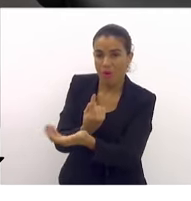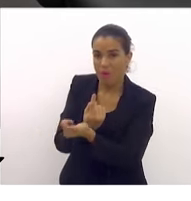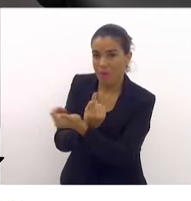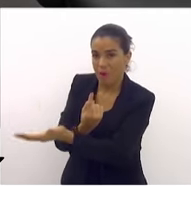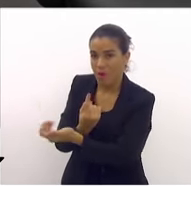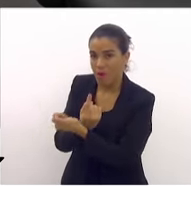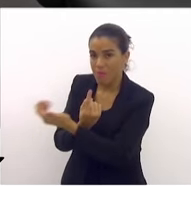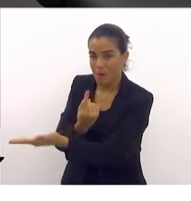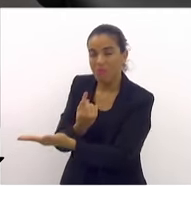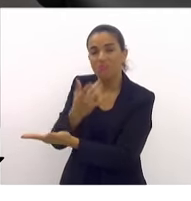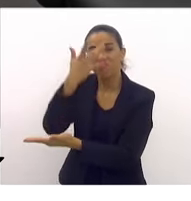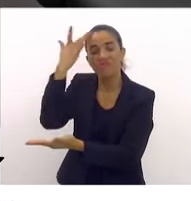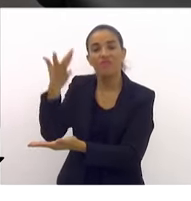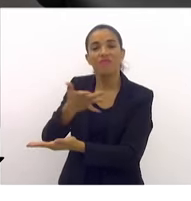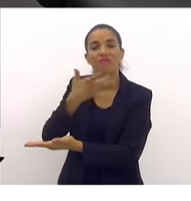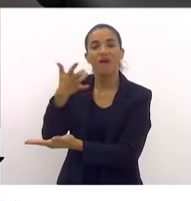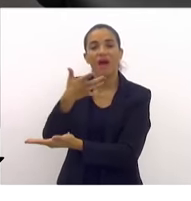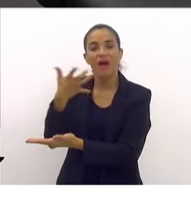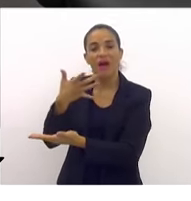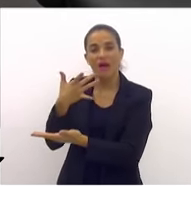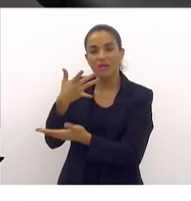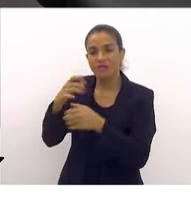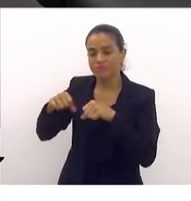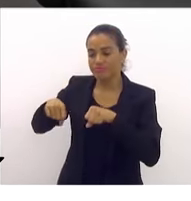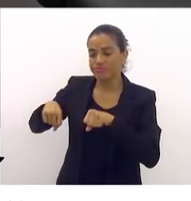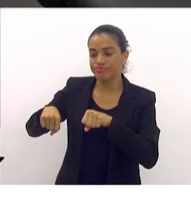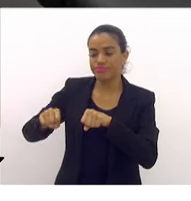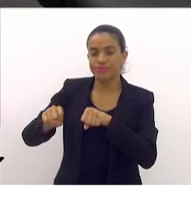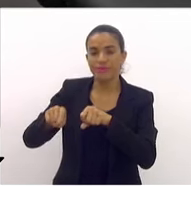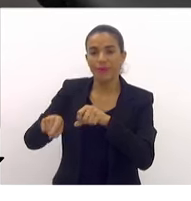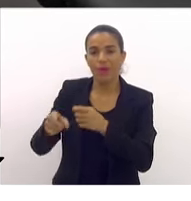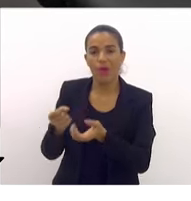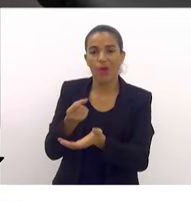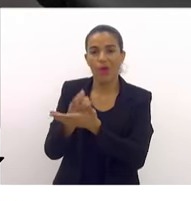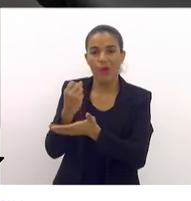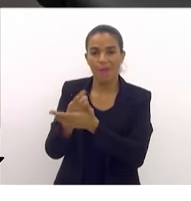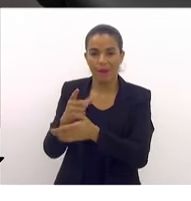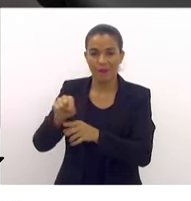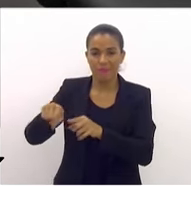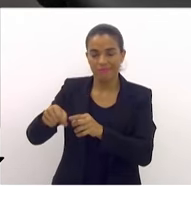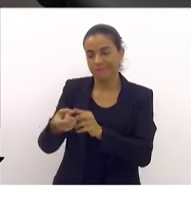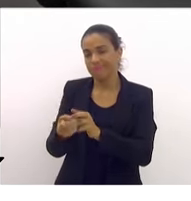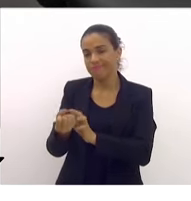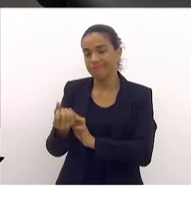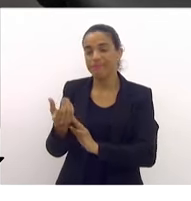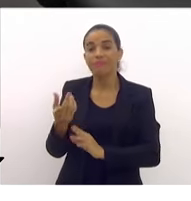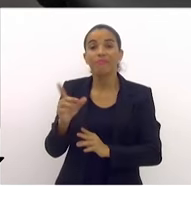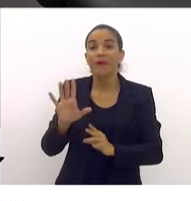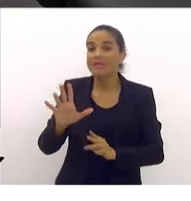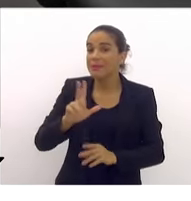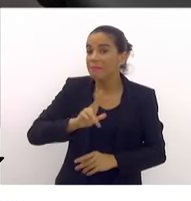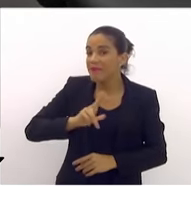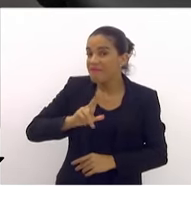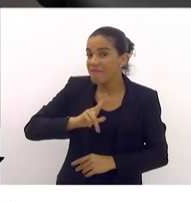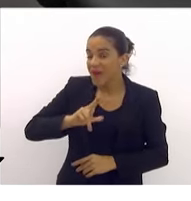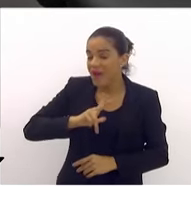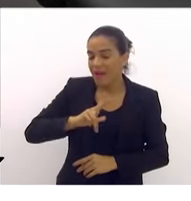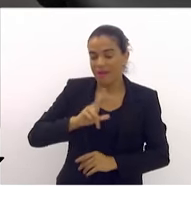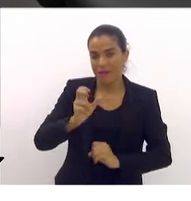do consumidor final. Mas é toda uma organização privada.